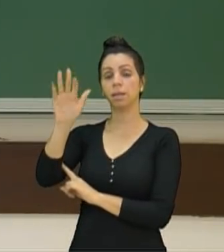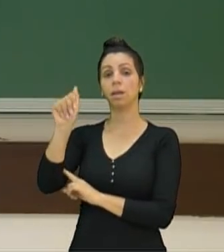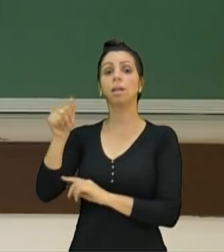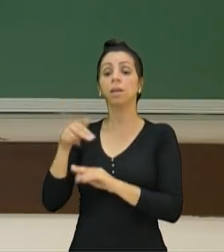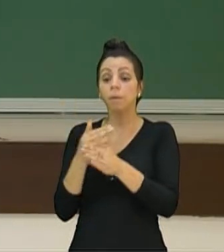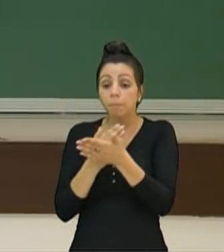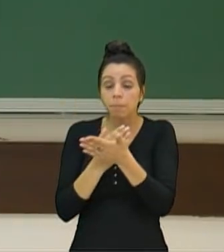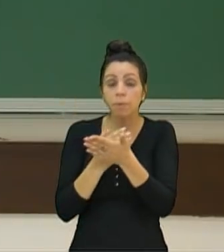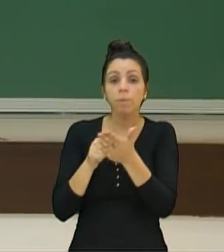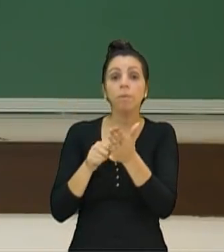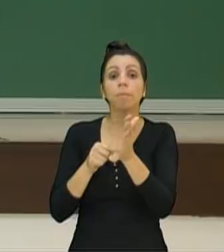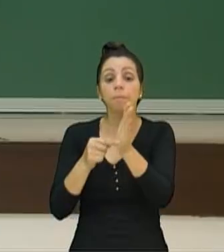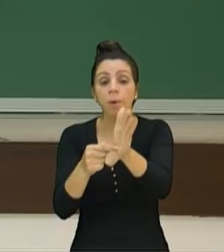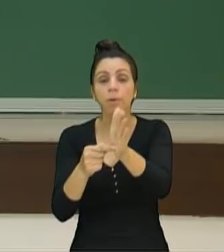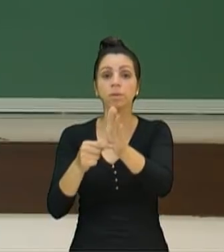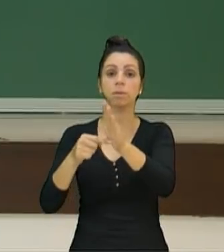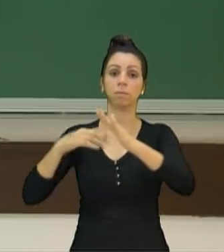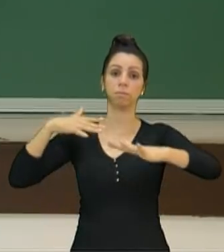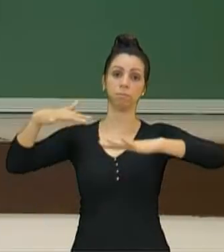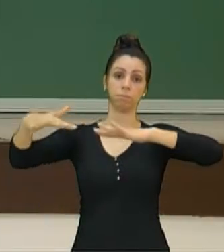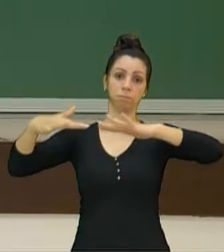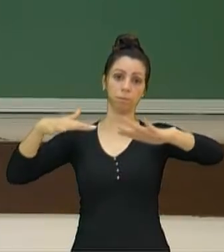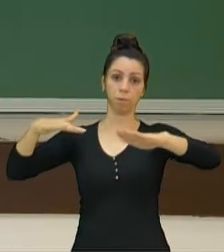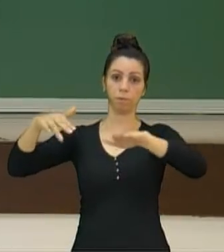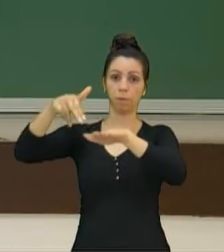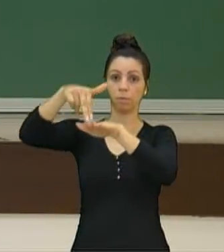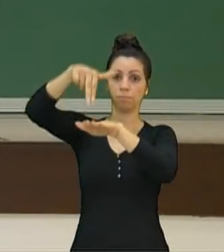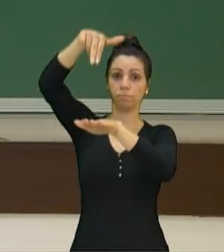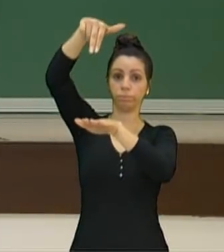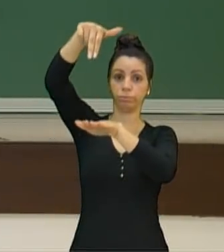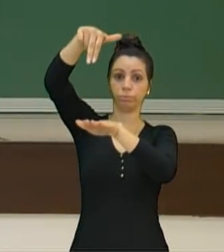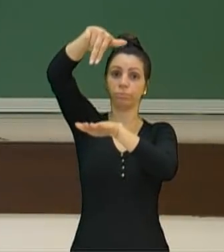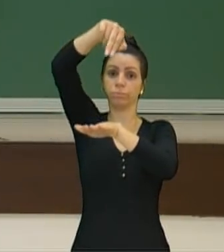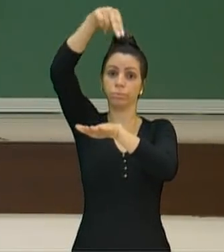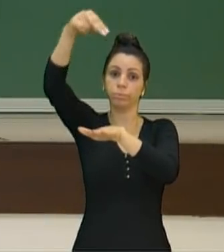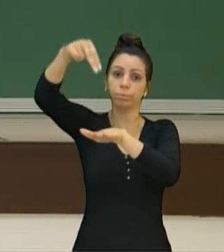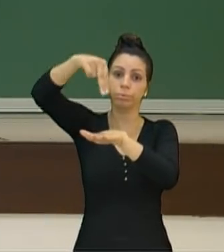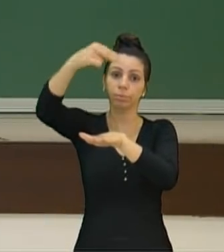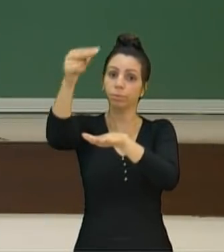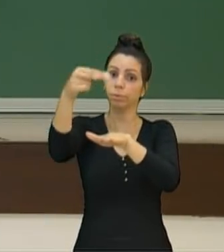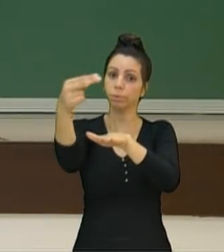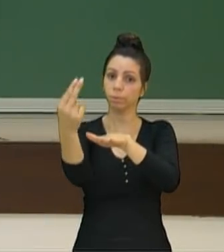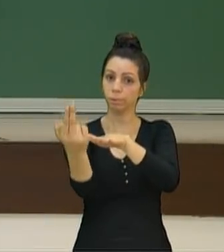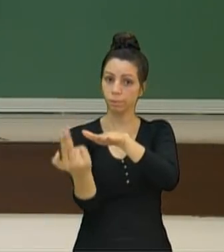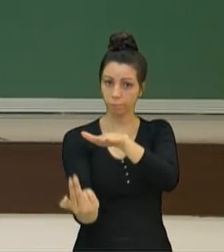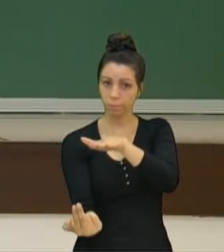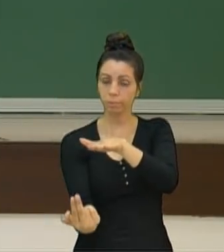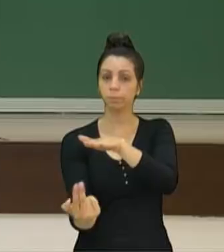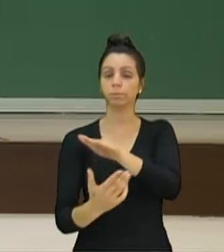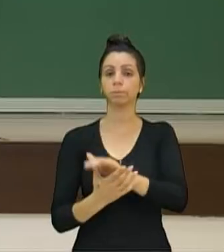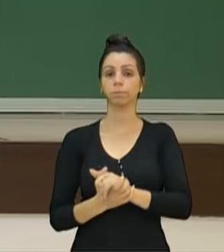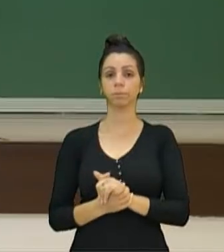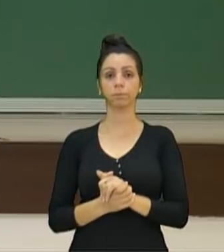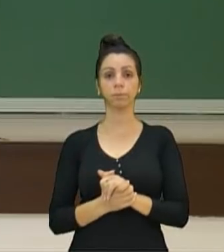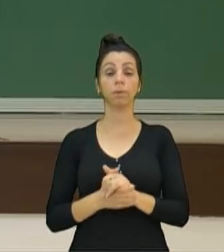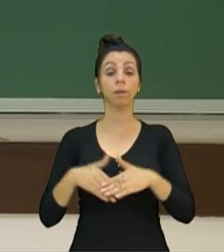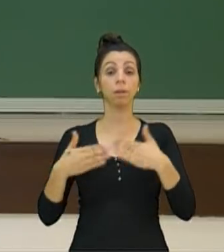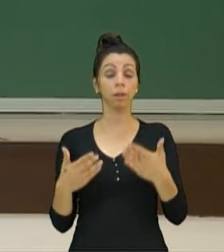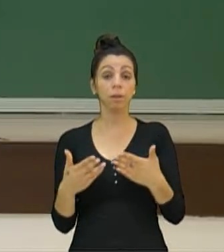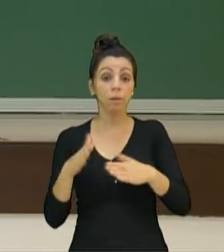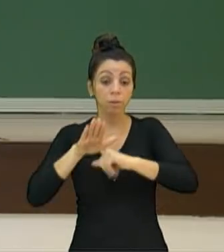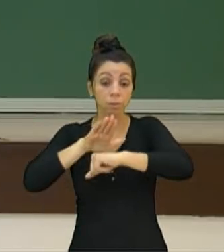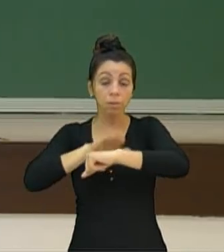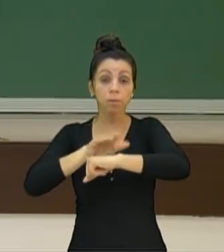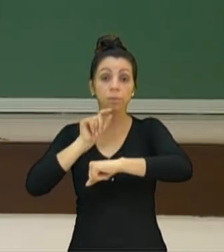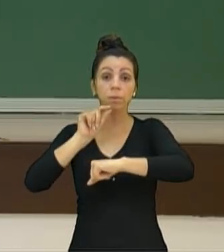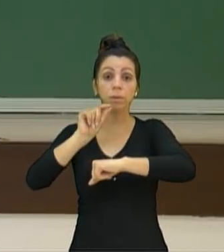né? Onde ele executa aquela série de movimentos que estava previsto para o salto dele. Então, nesse momento